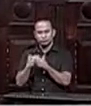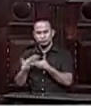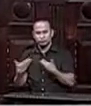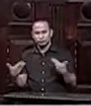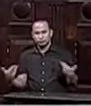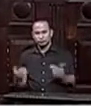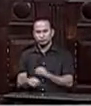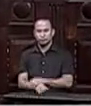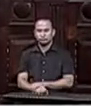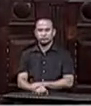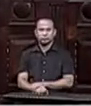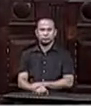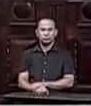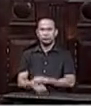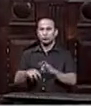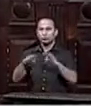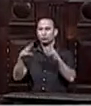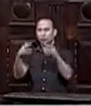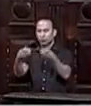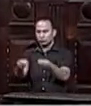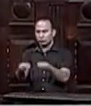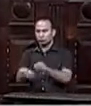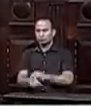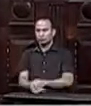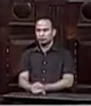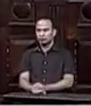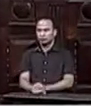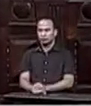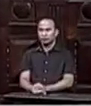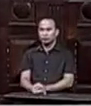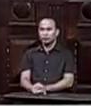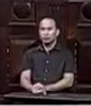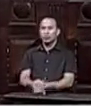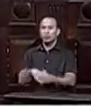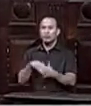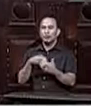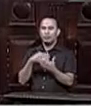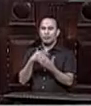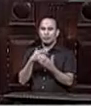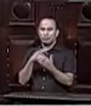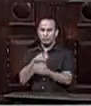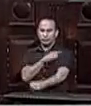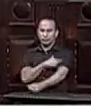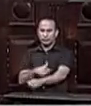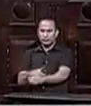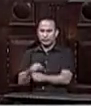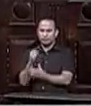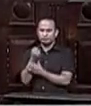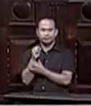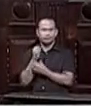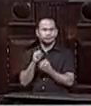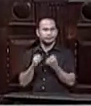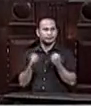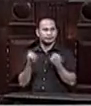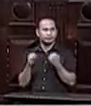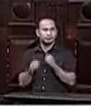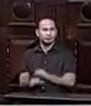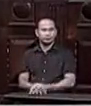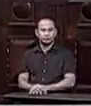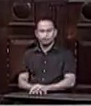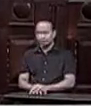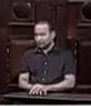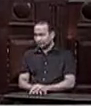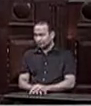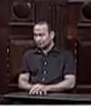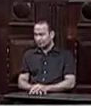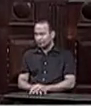Mangueira, todos aqueles que buscam a educação física e uma parte ao deputado Chiquinho da Mangueira, que também é da nossa frente parlamentar.